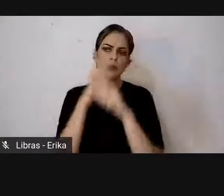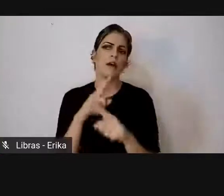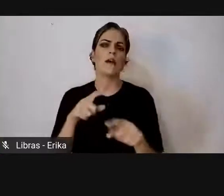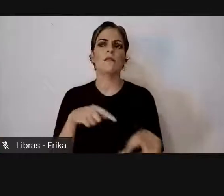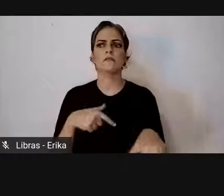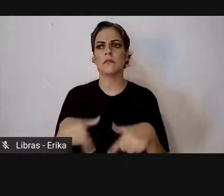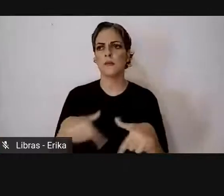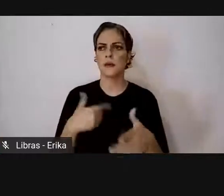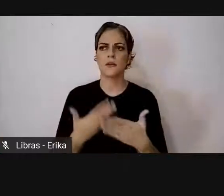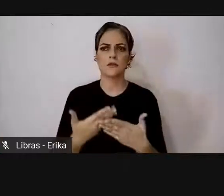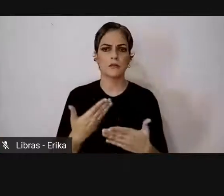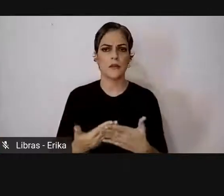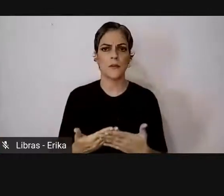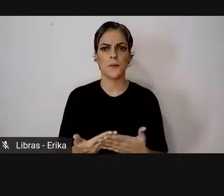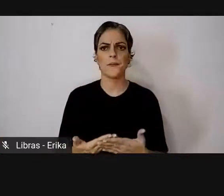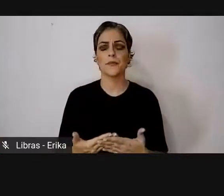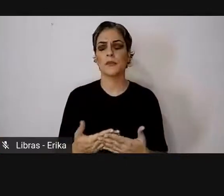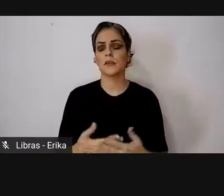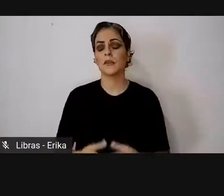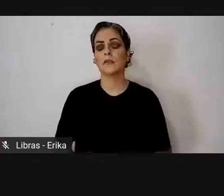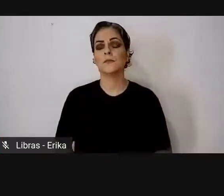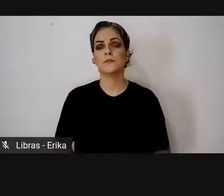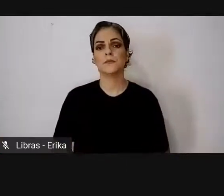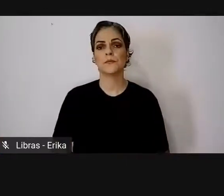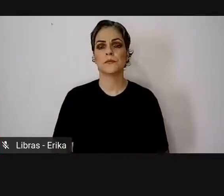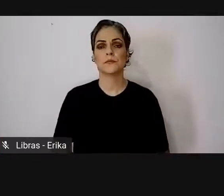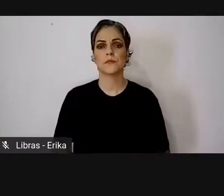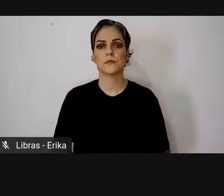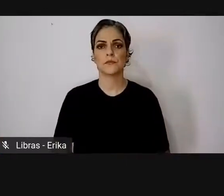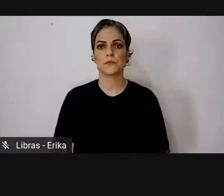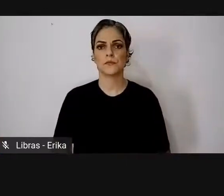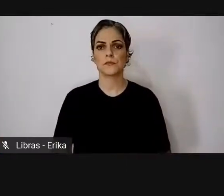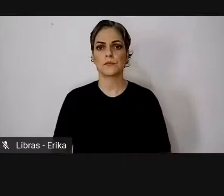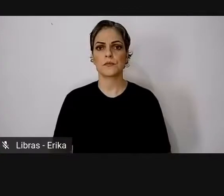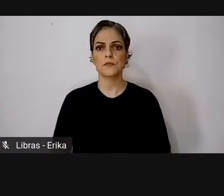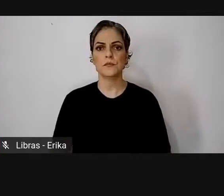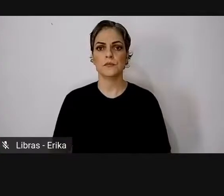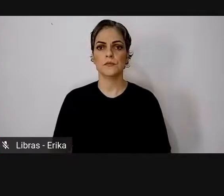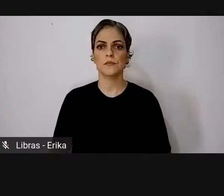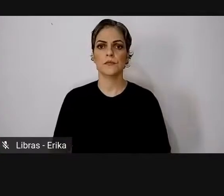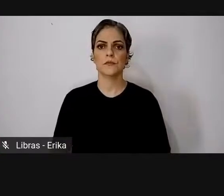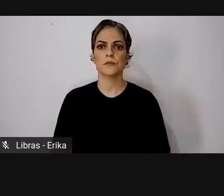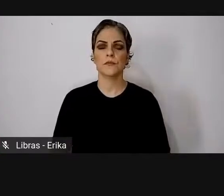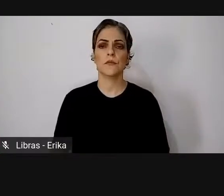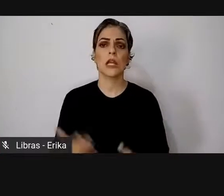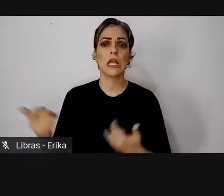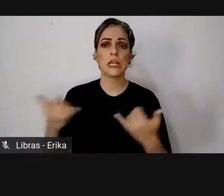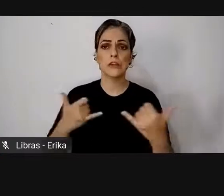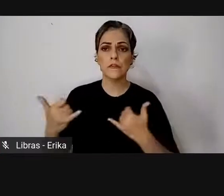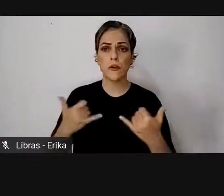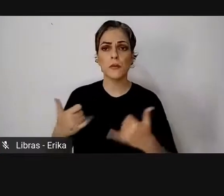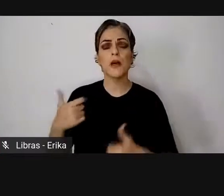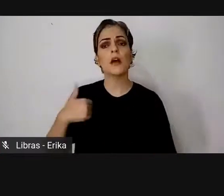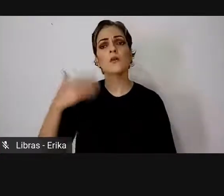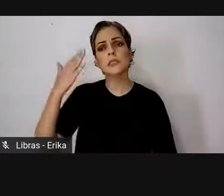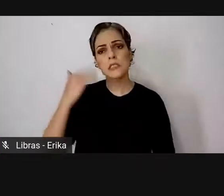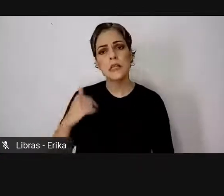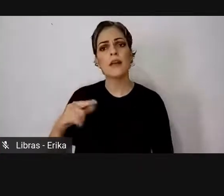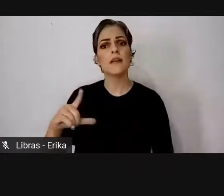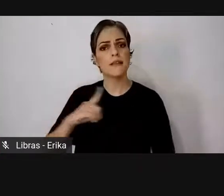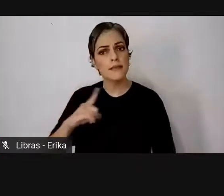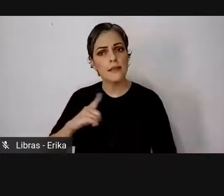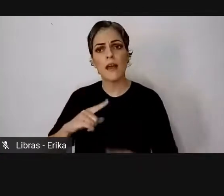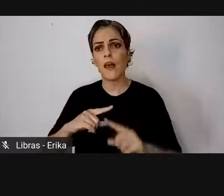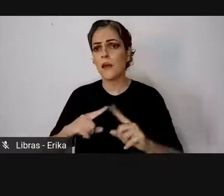quanta dificuldade eu estava passando para conseguir informações que eu sabia que existiam, né? não apenas informações que eu queria, mas que eu sabia